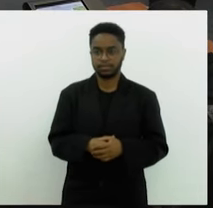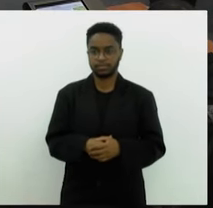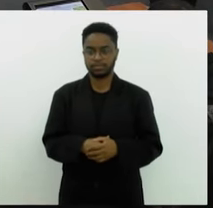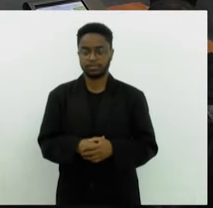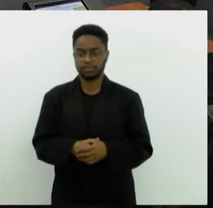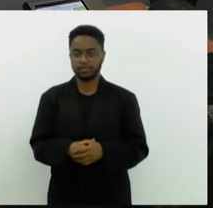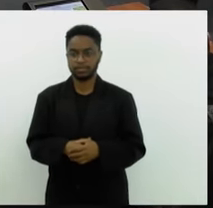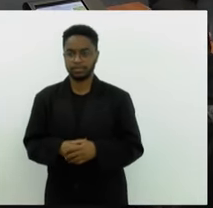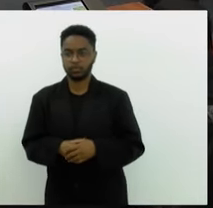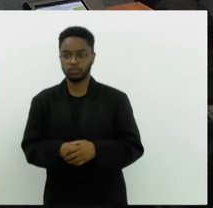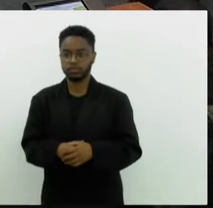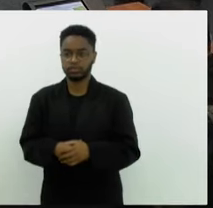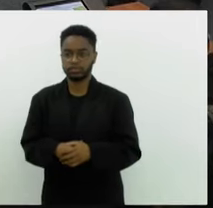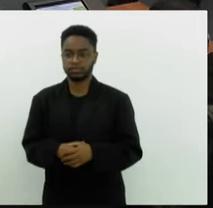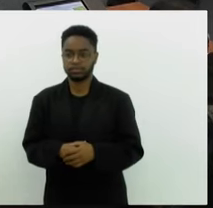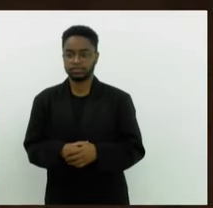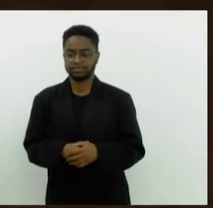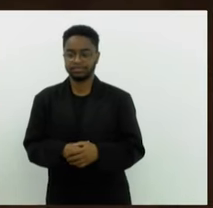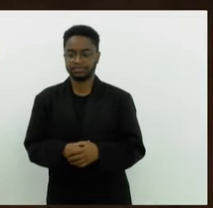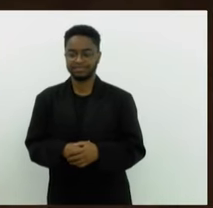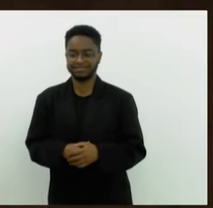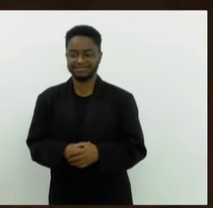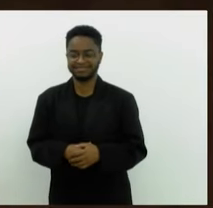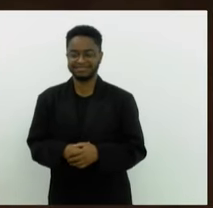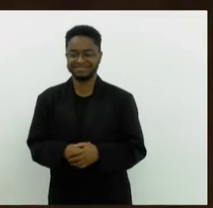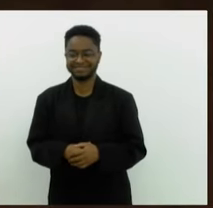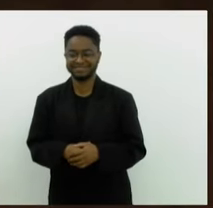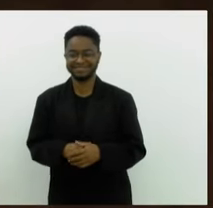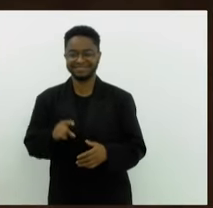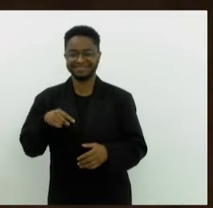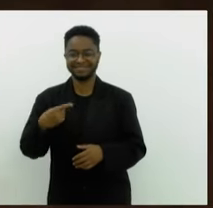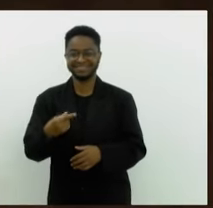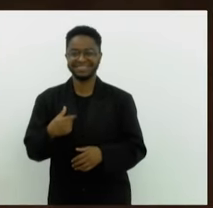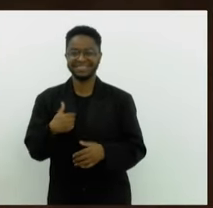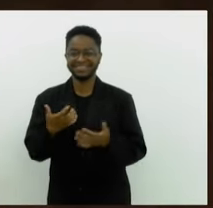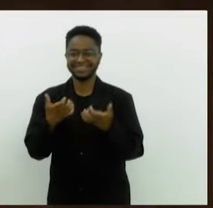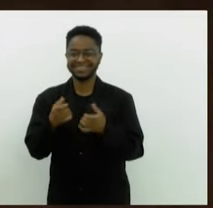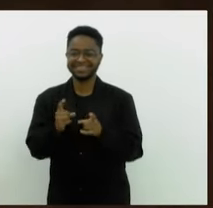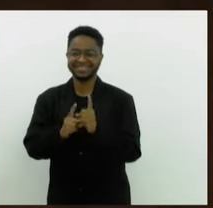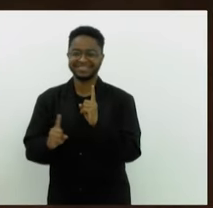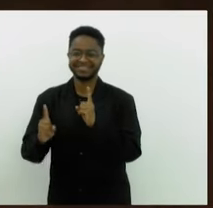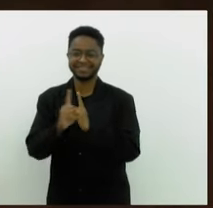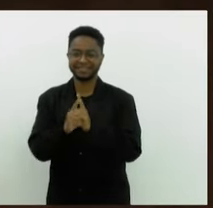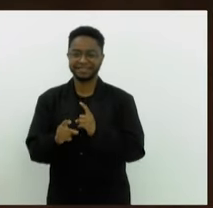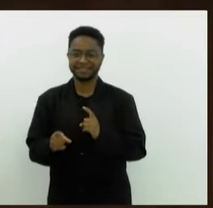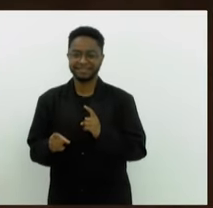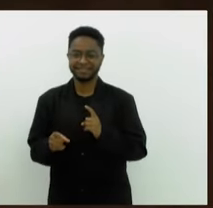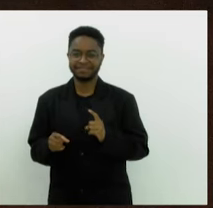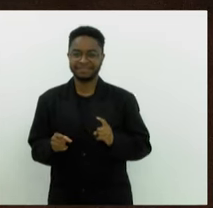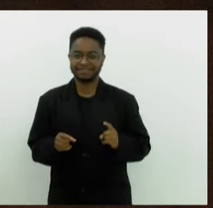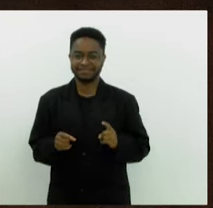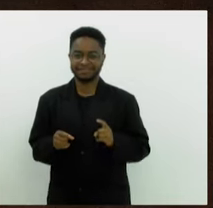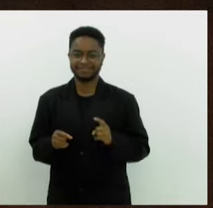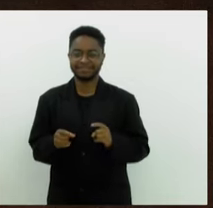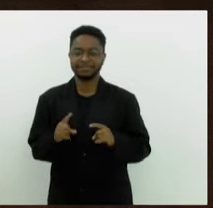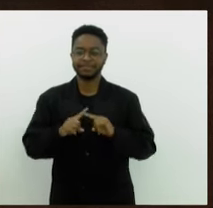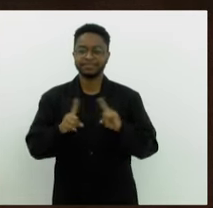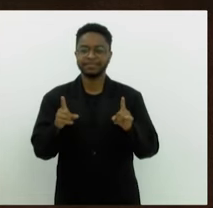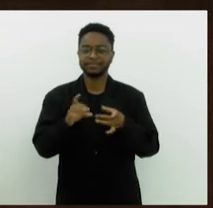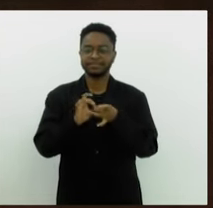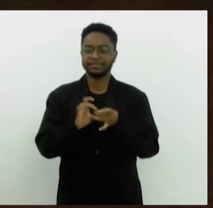Vitor Júnior, quer falar alguma coisa? Não, presidente, eu queria só depois fazer uma questão de ordem, mas vou deixar a Vossa Excelência terminar o projeto